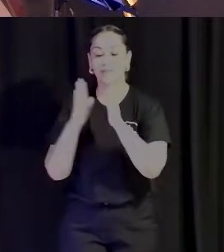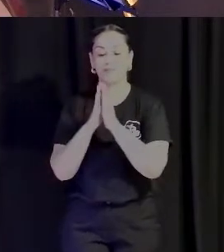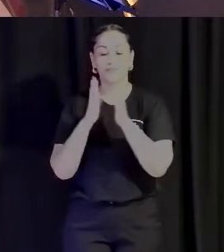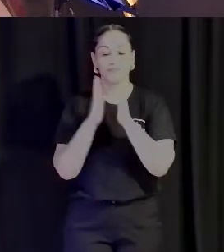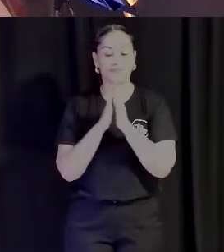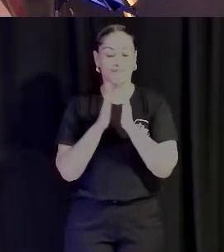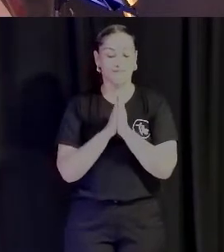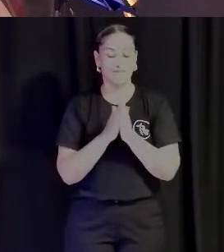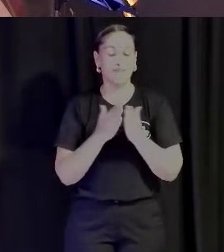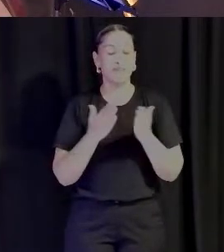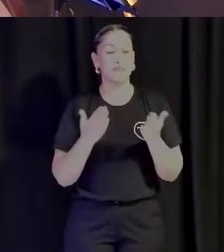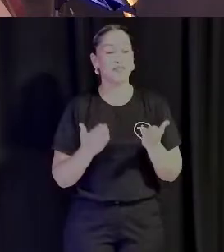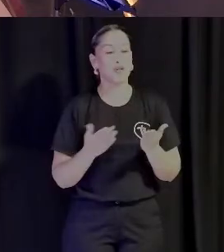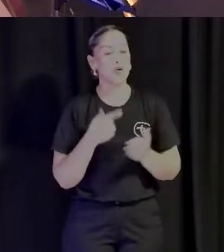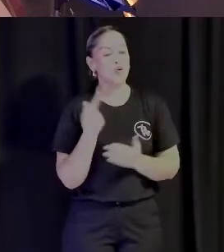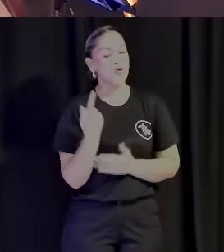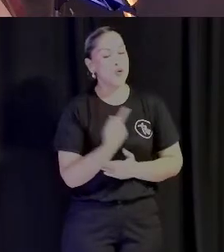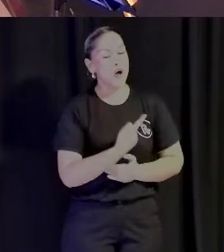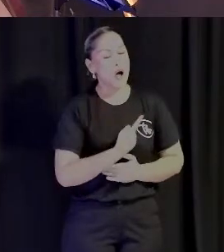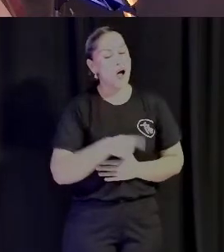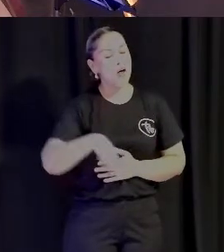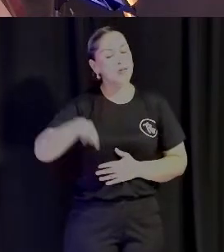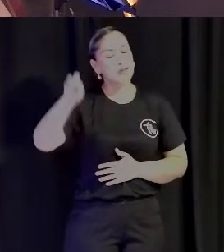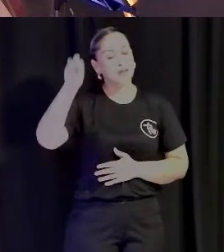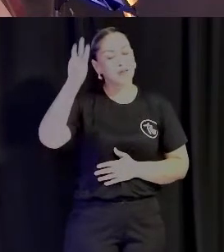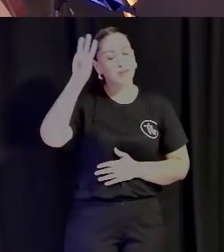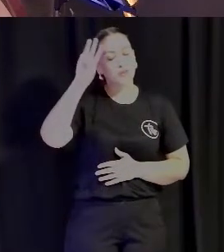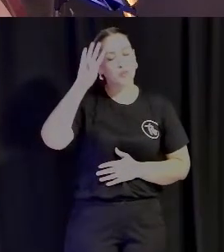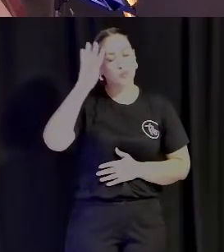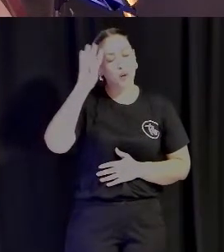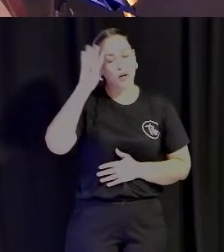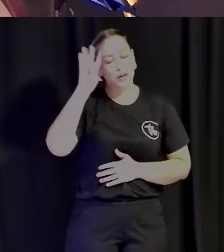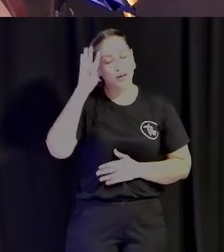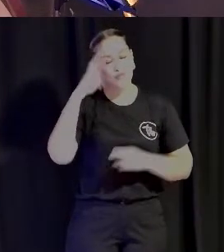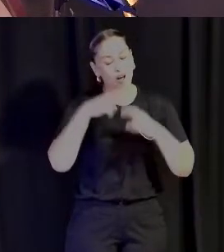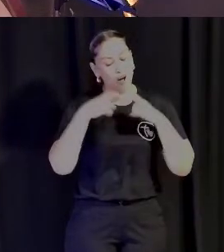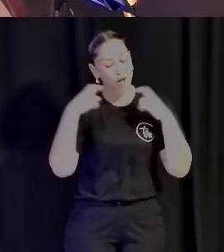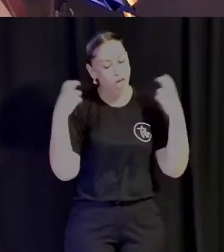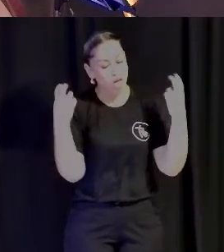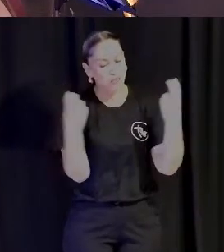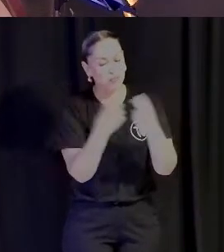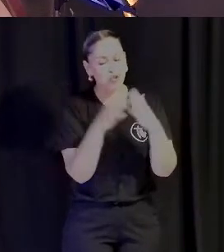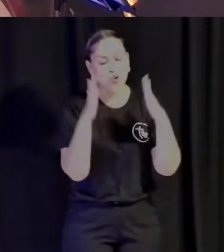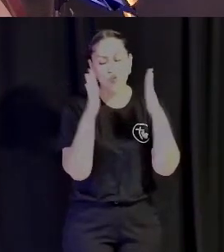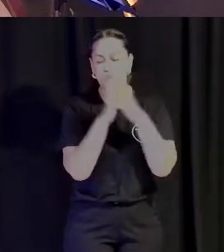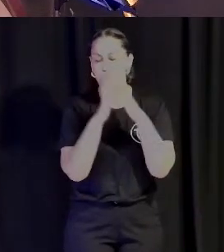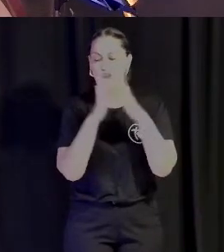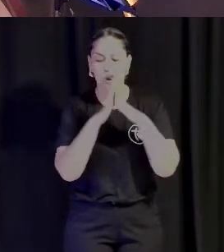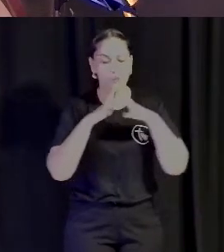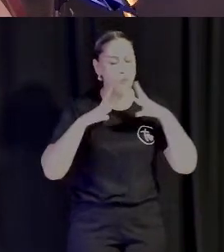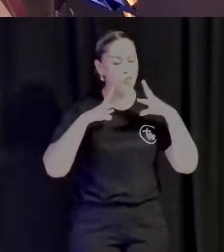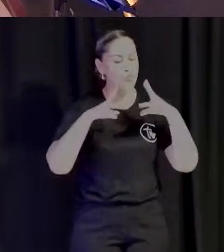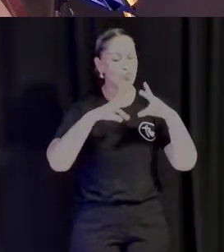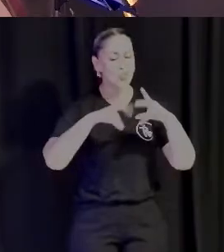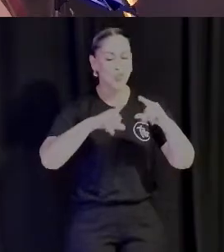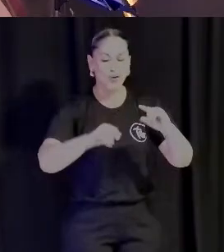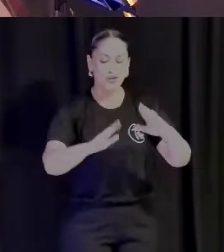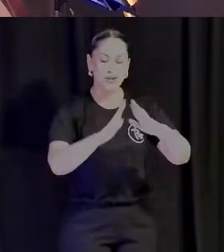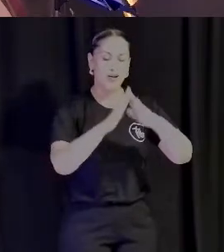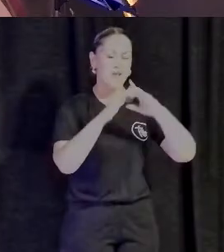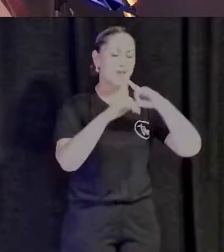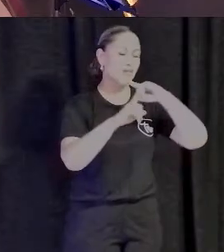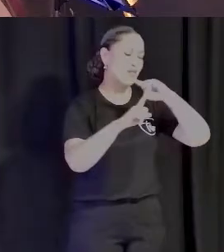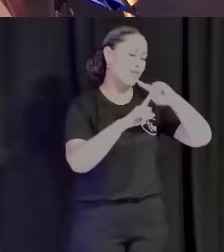Às quartas-feiras nós nos reunimos aqui e oramos por todos vocês. Oramos pela igreja, oramos pelas nossas